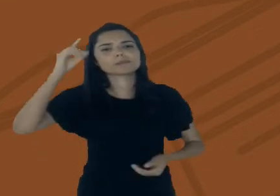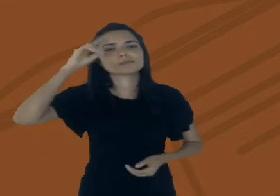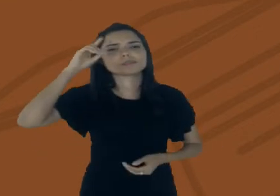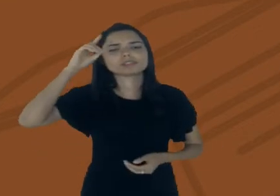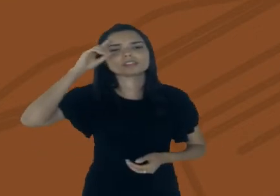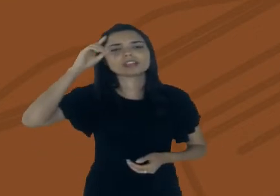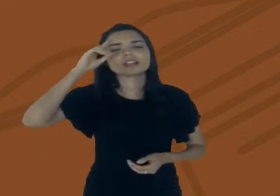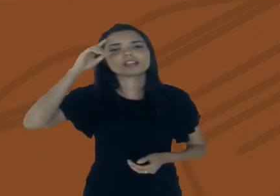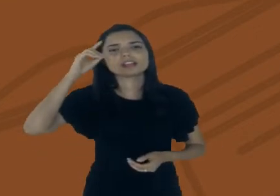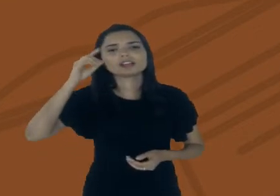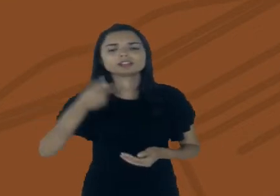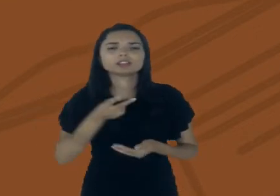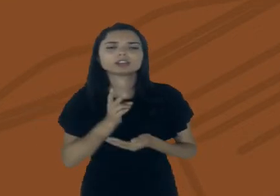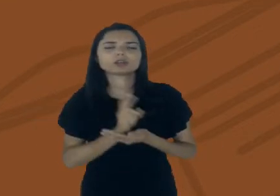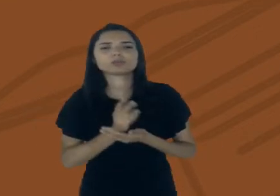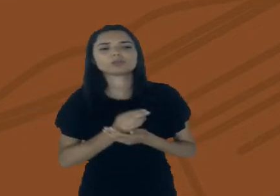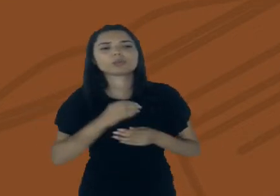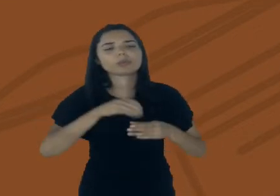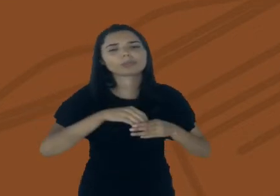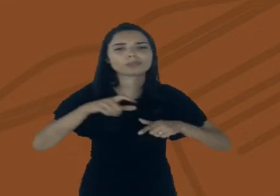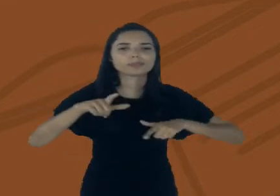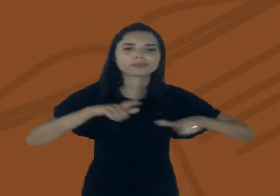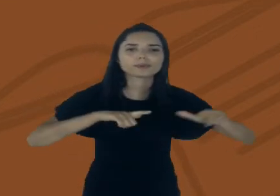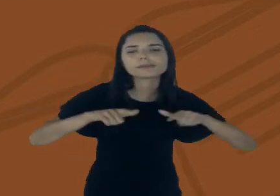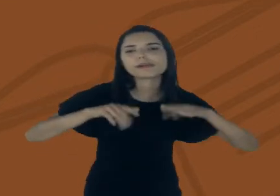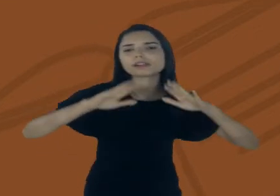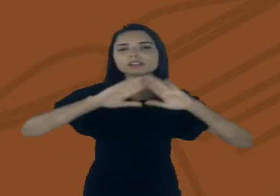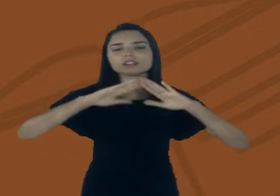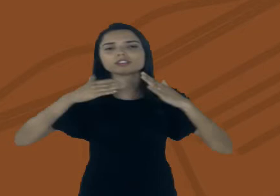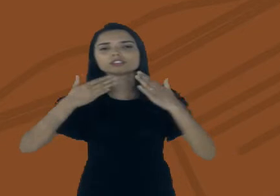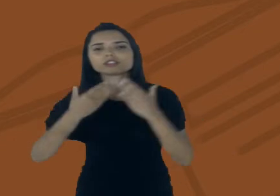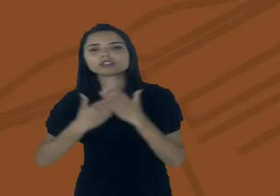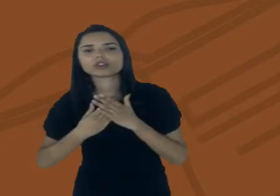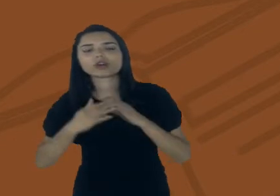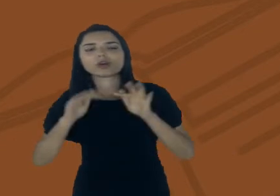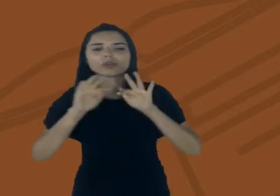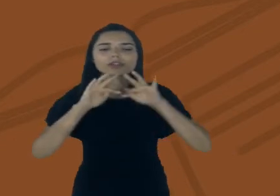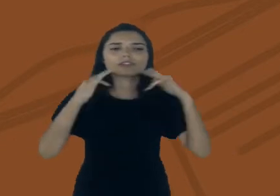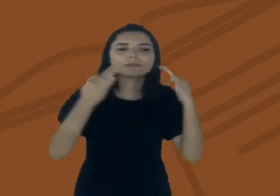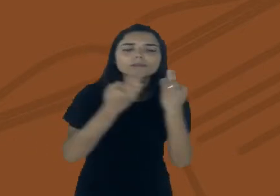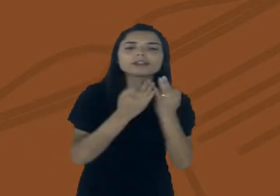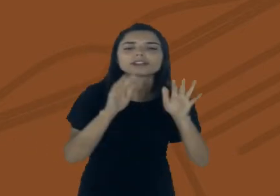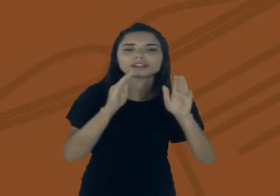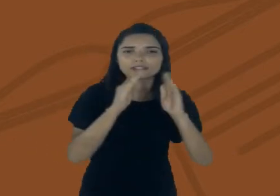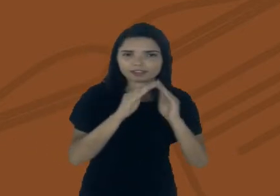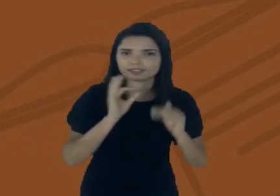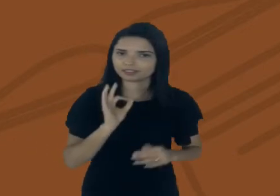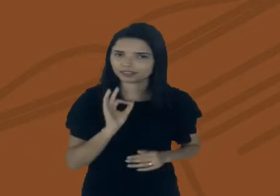diária, dentro do trabalho, dentro da escola, dentro da nossa própria residência.